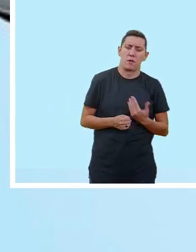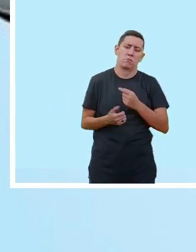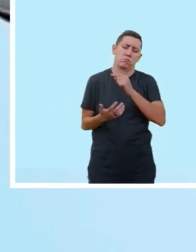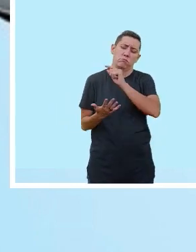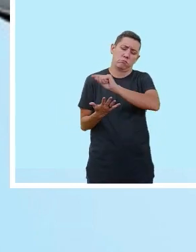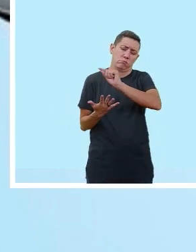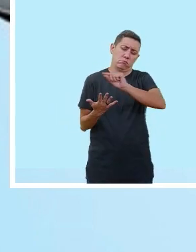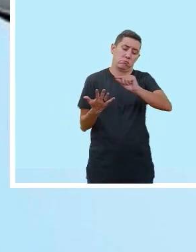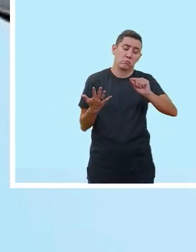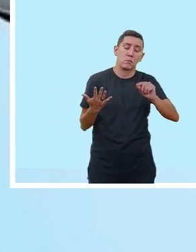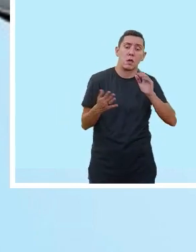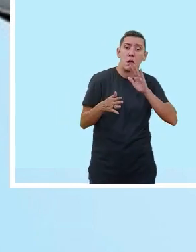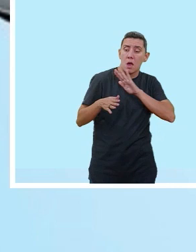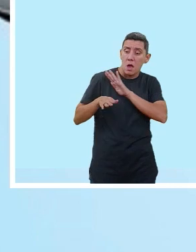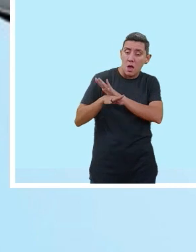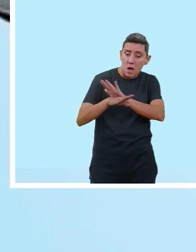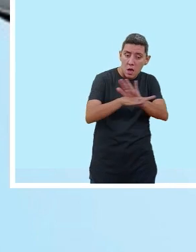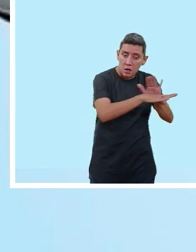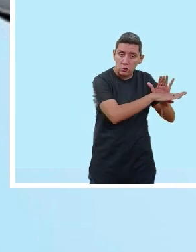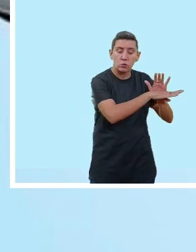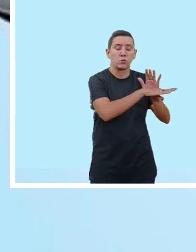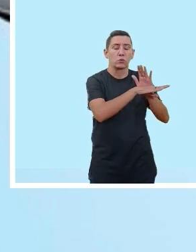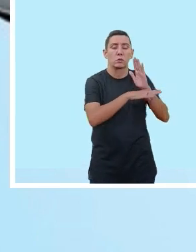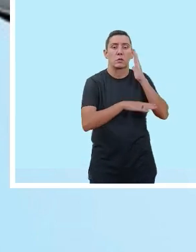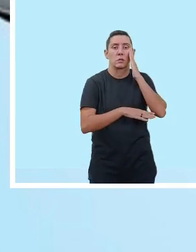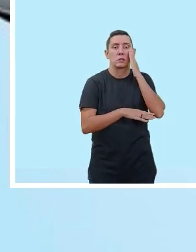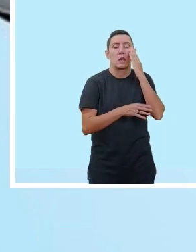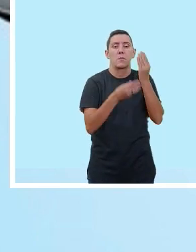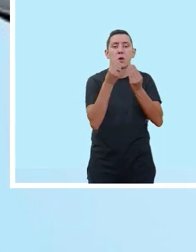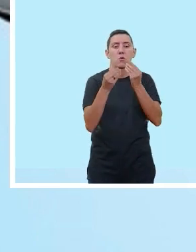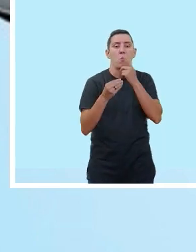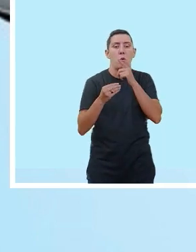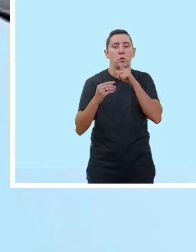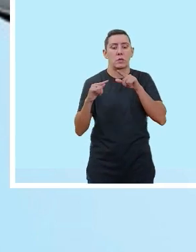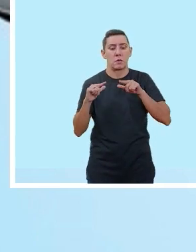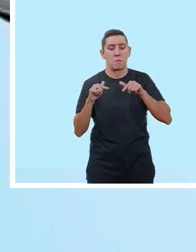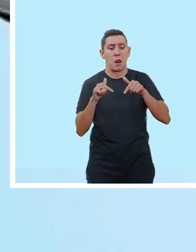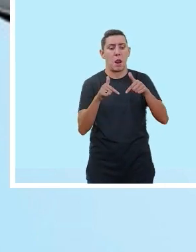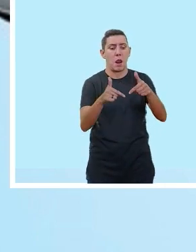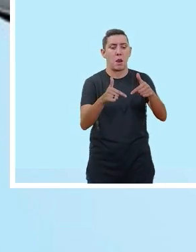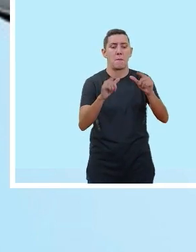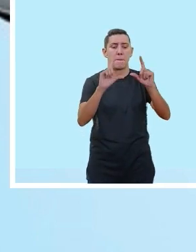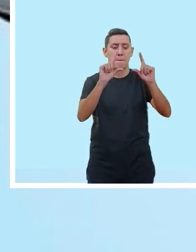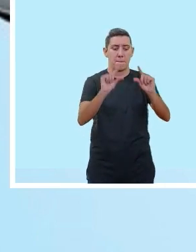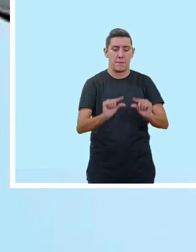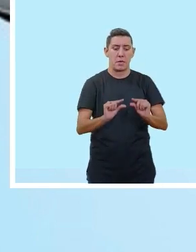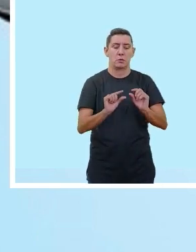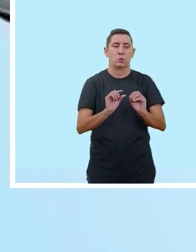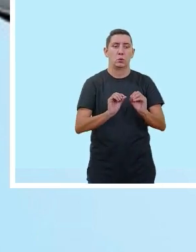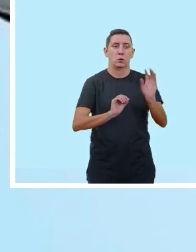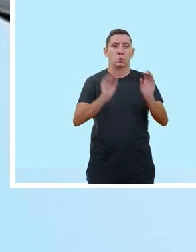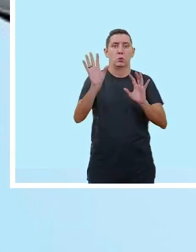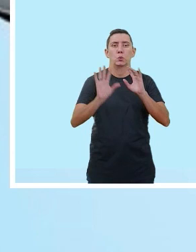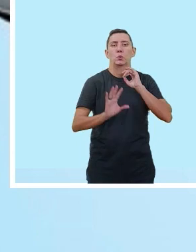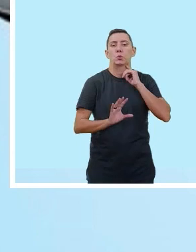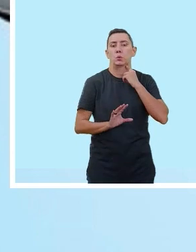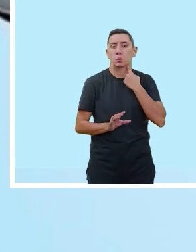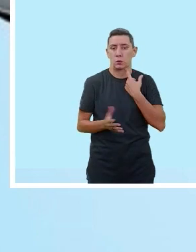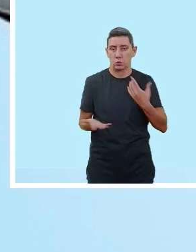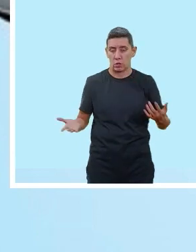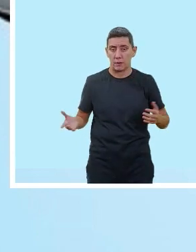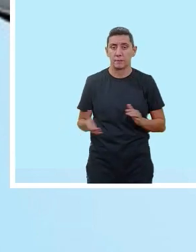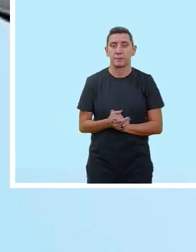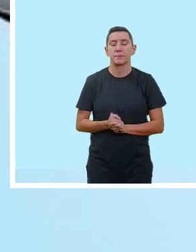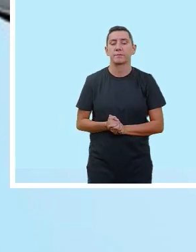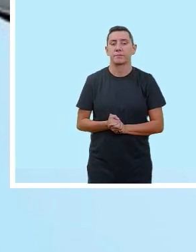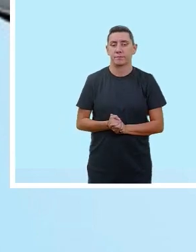realmente atuar de forma efetiva na questão da redução de emissão de gases de efeito estufa? Então, a